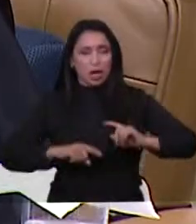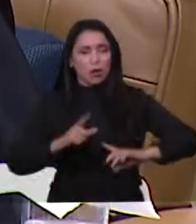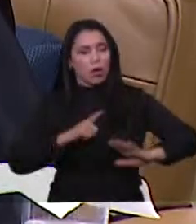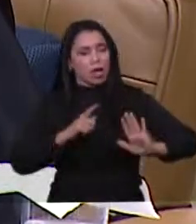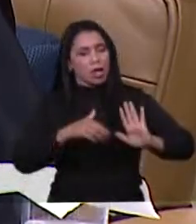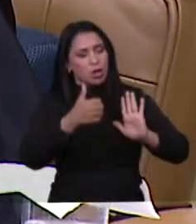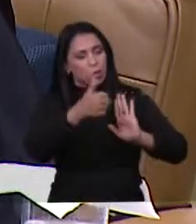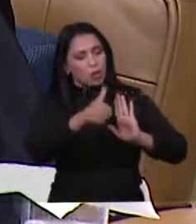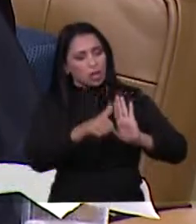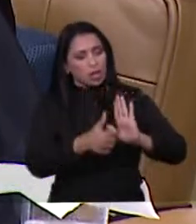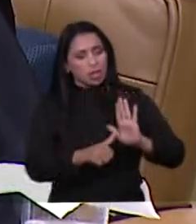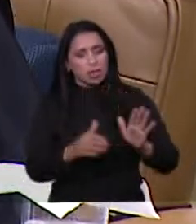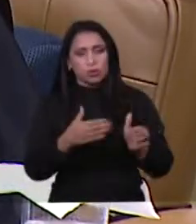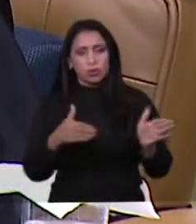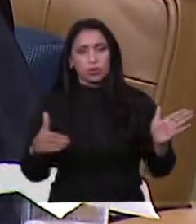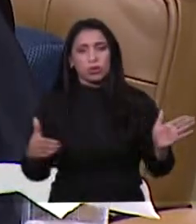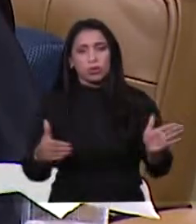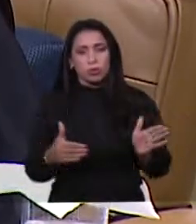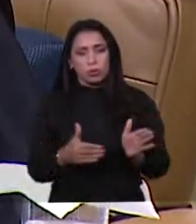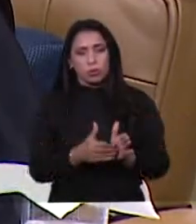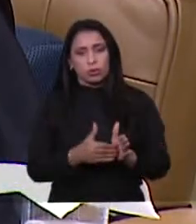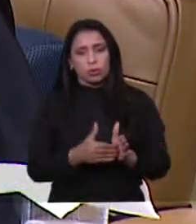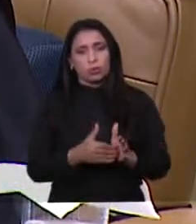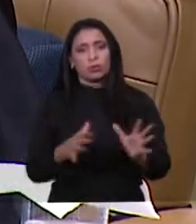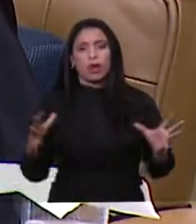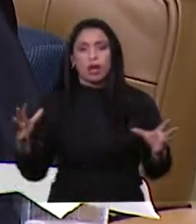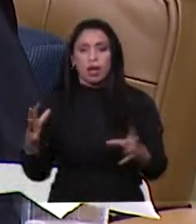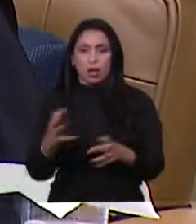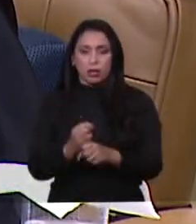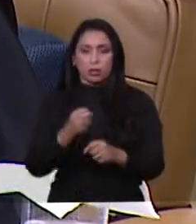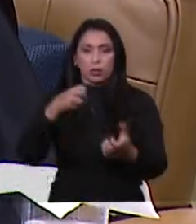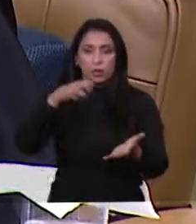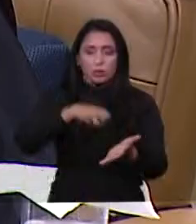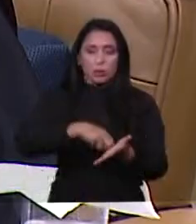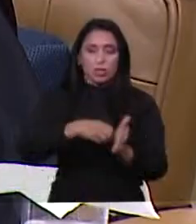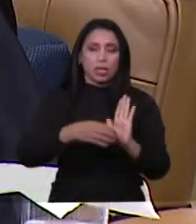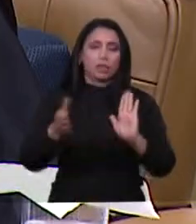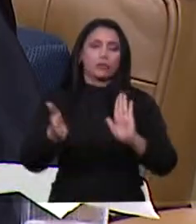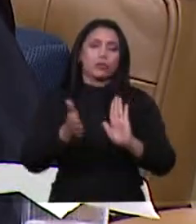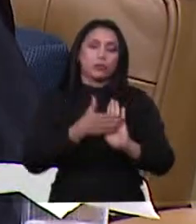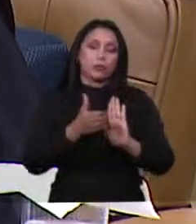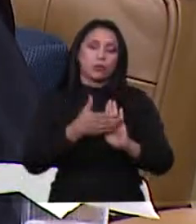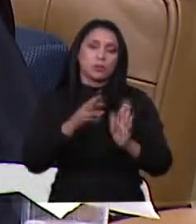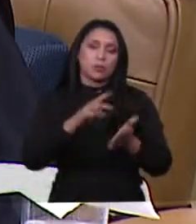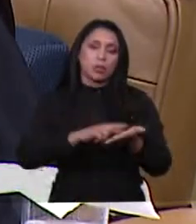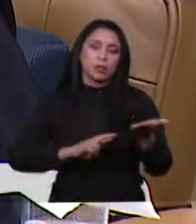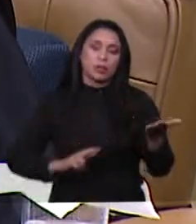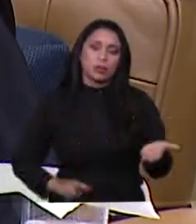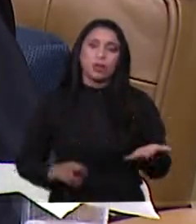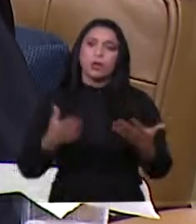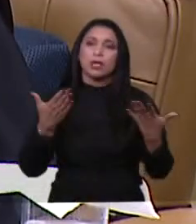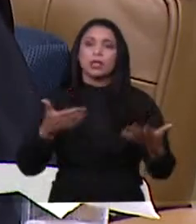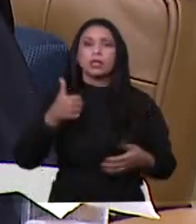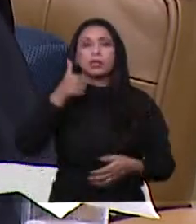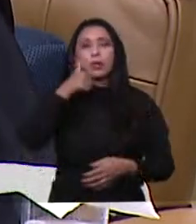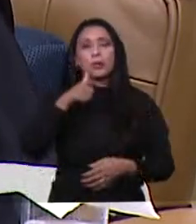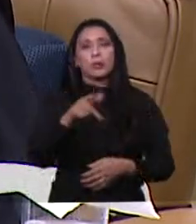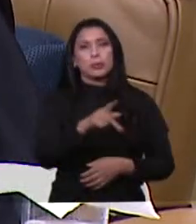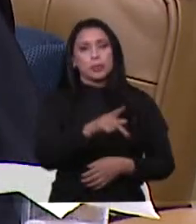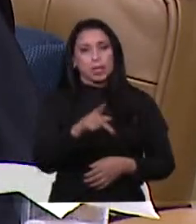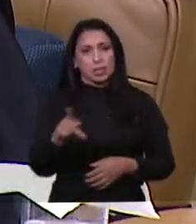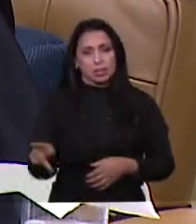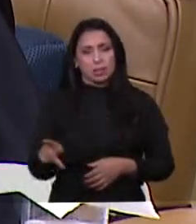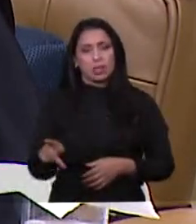procedi, parece-me sustentável a dosimetria como proposta pelo relator. Por isso, senhora presidente,